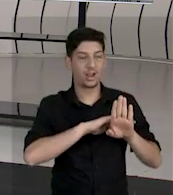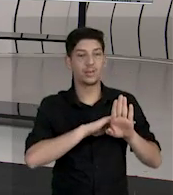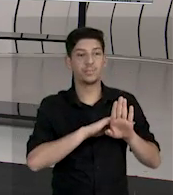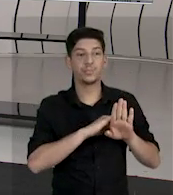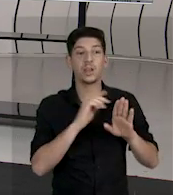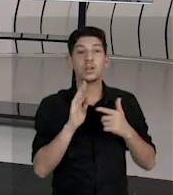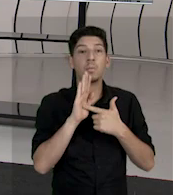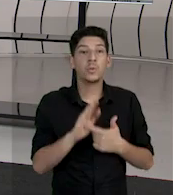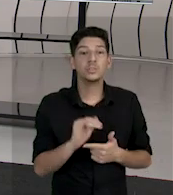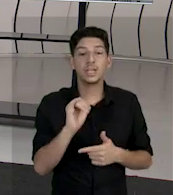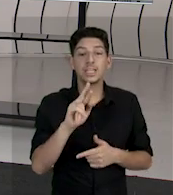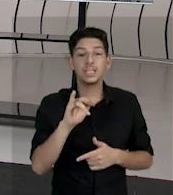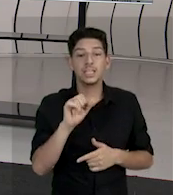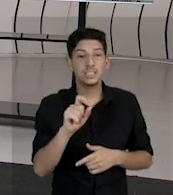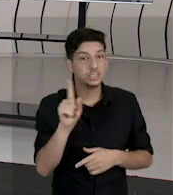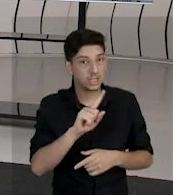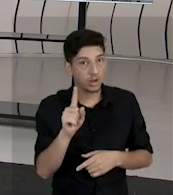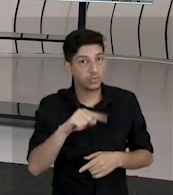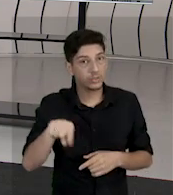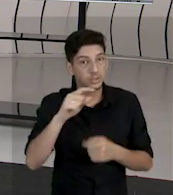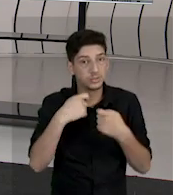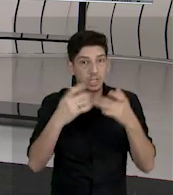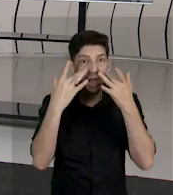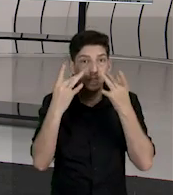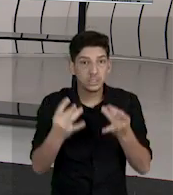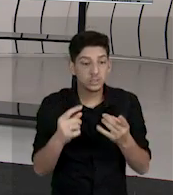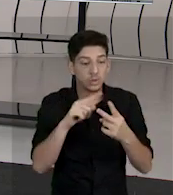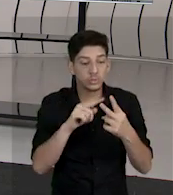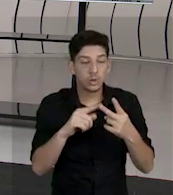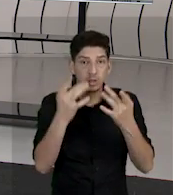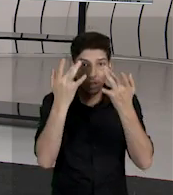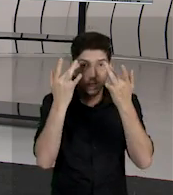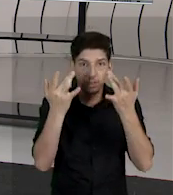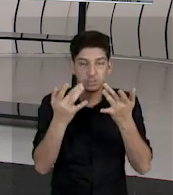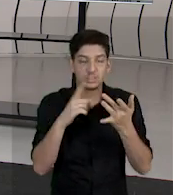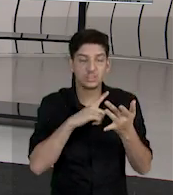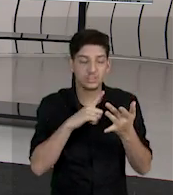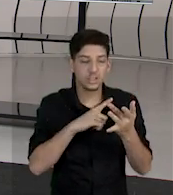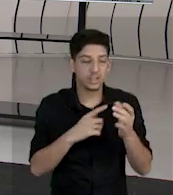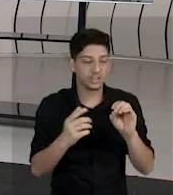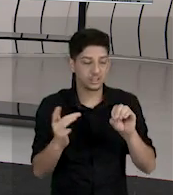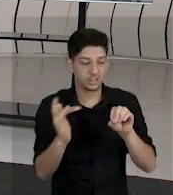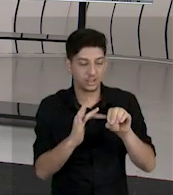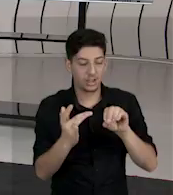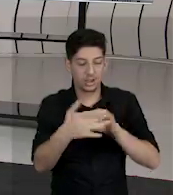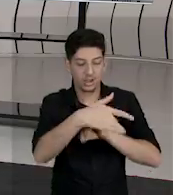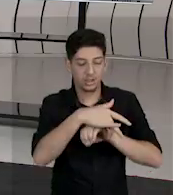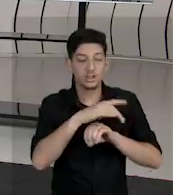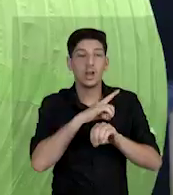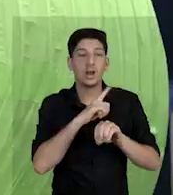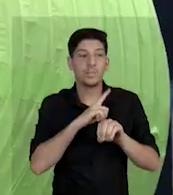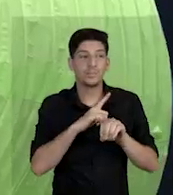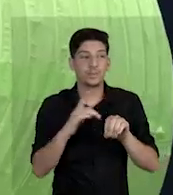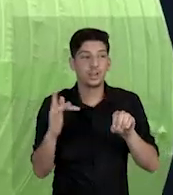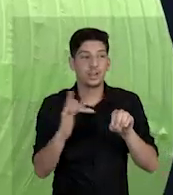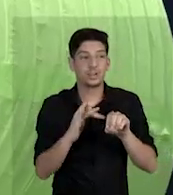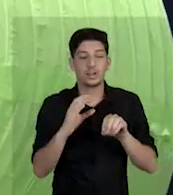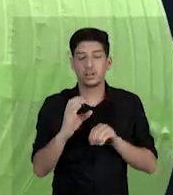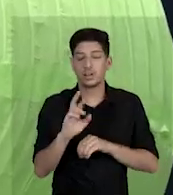Primeiro, eu quero que vocês estejam atentos quanto às duas lentes. Então, nós temos o cristalino, que é essa